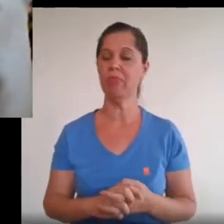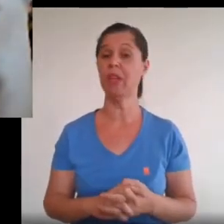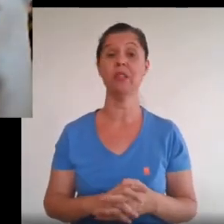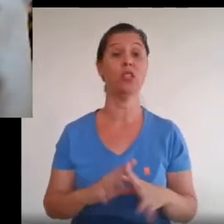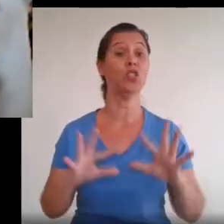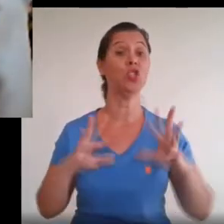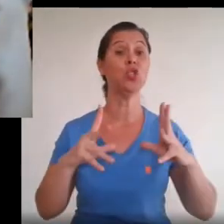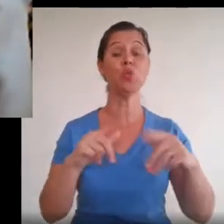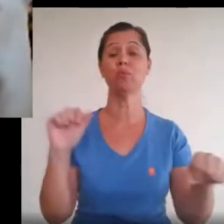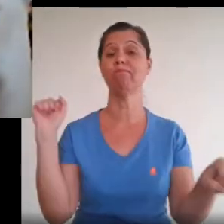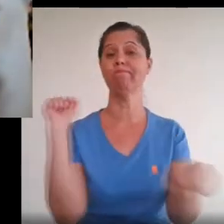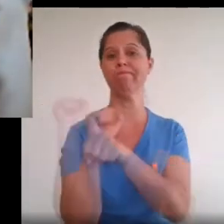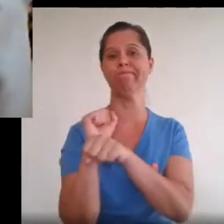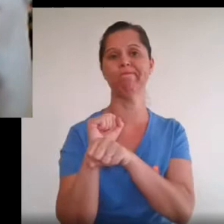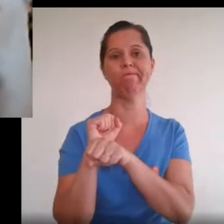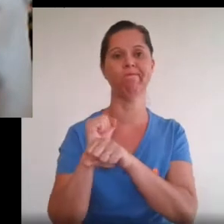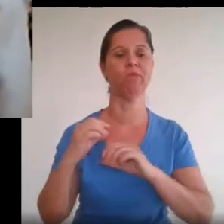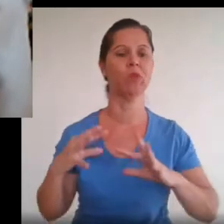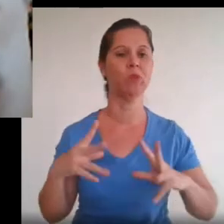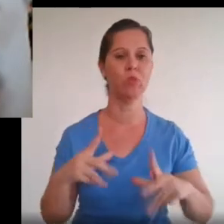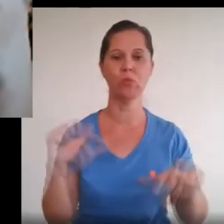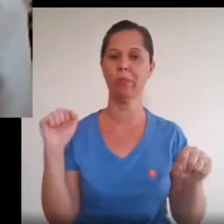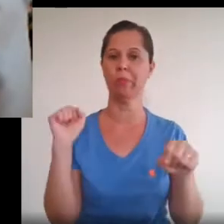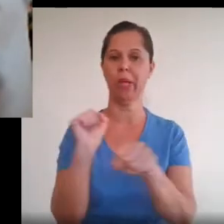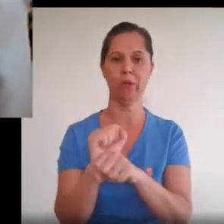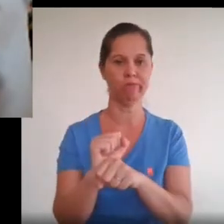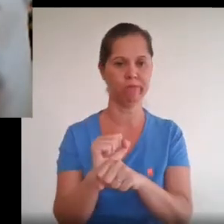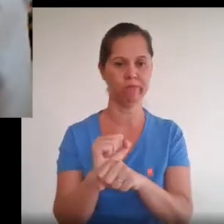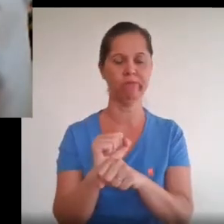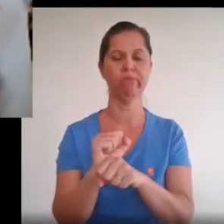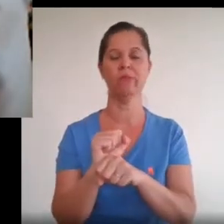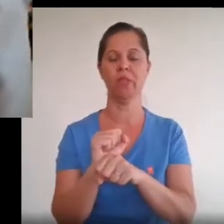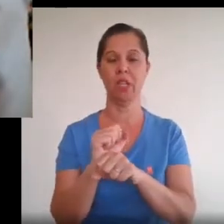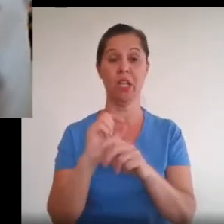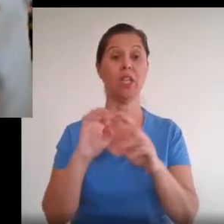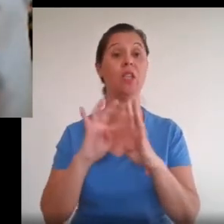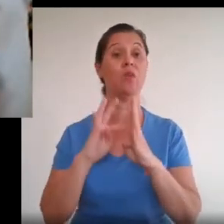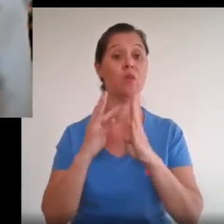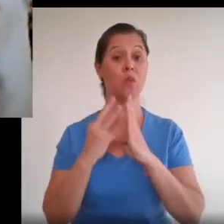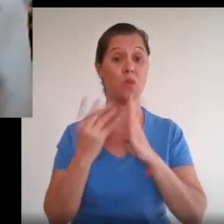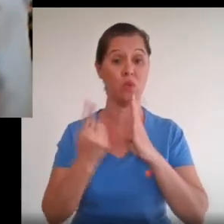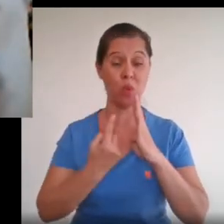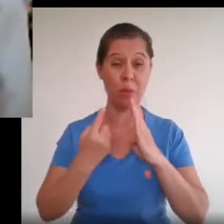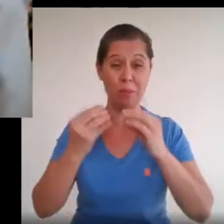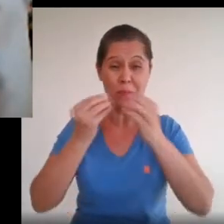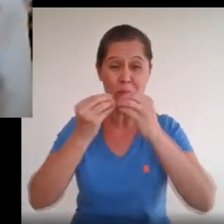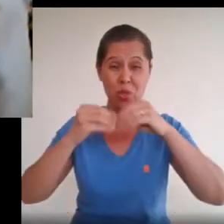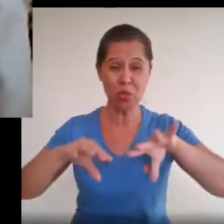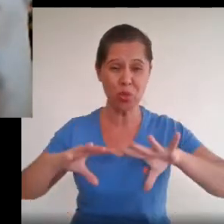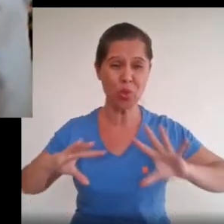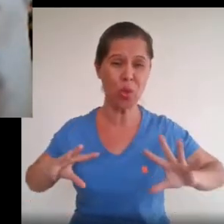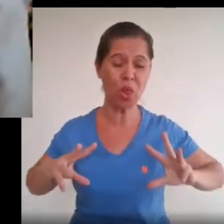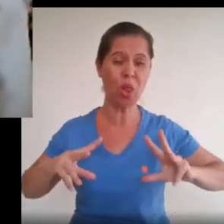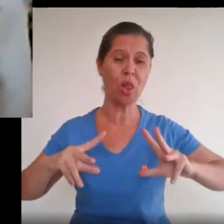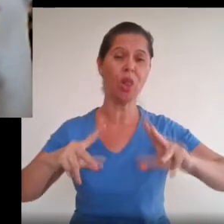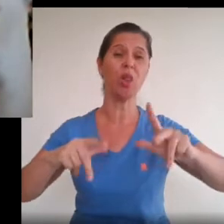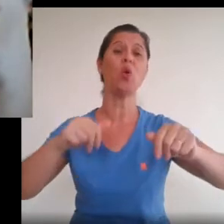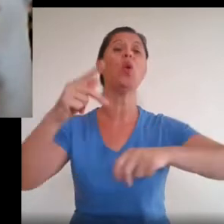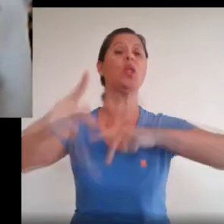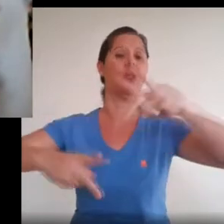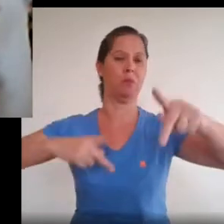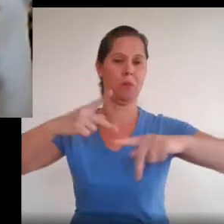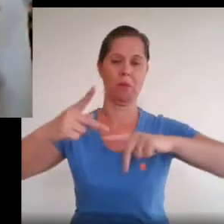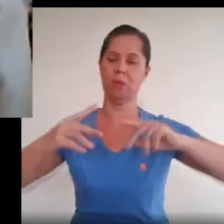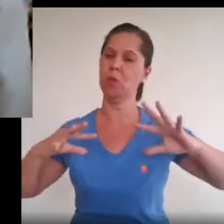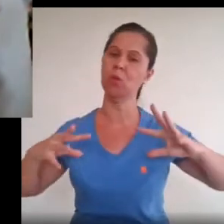tudo parou, né? E o isolamento prejudicou toda a população. E essa sim é uma coisa